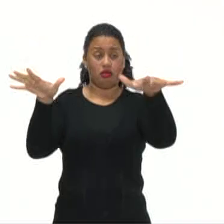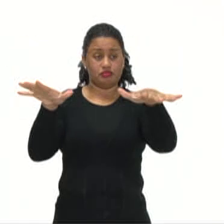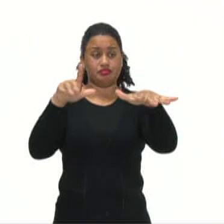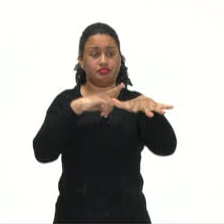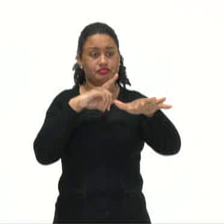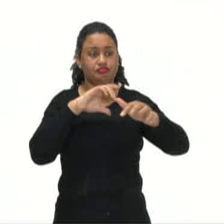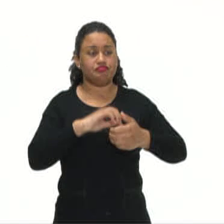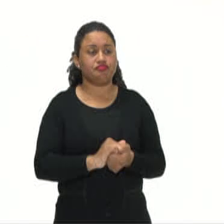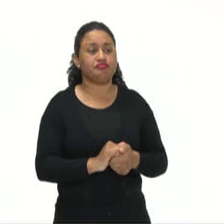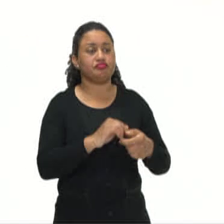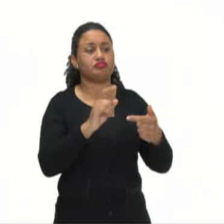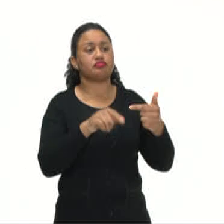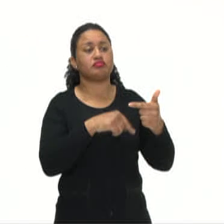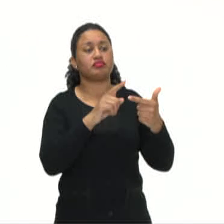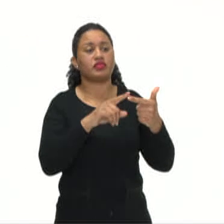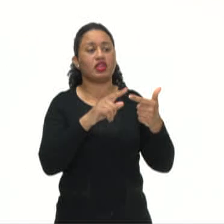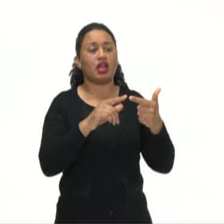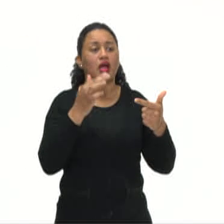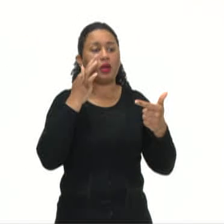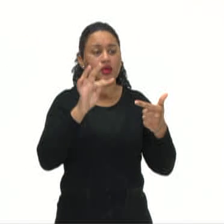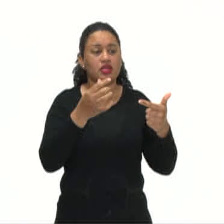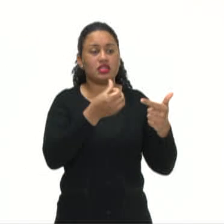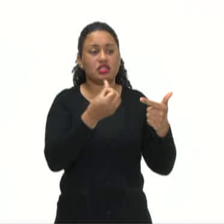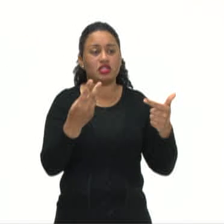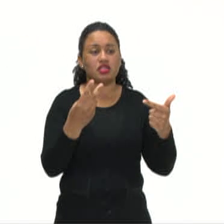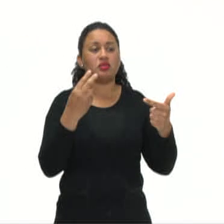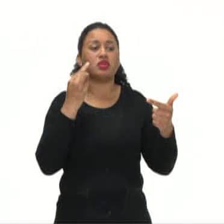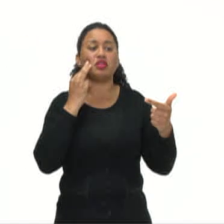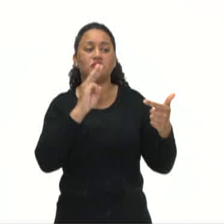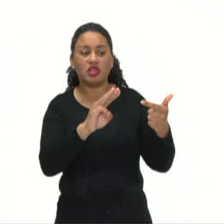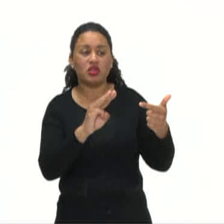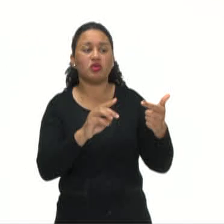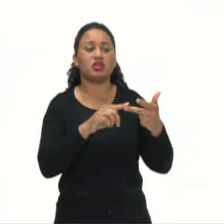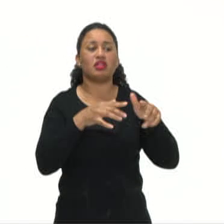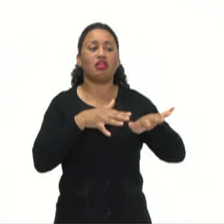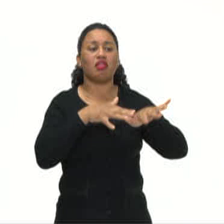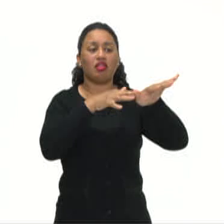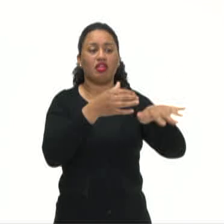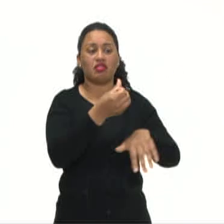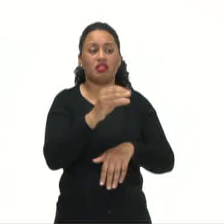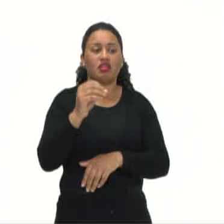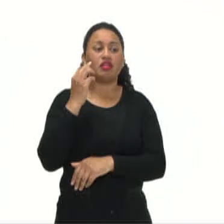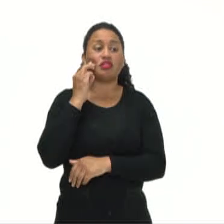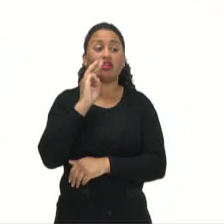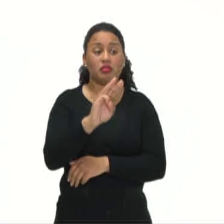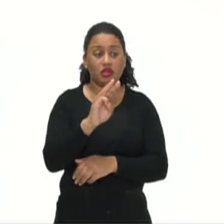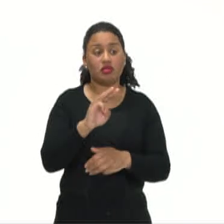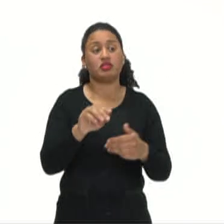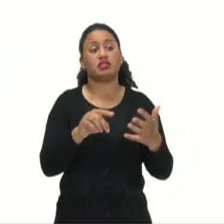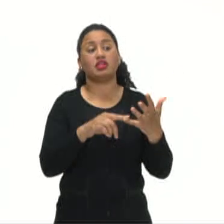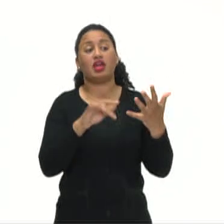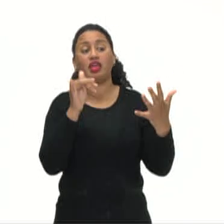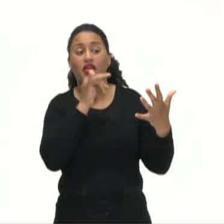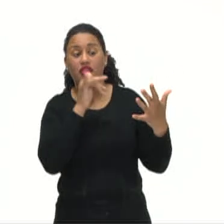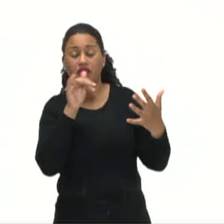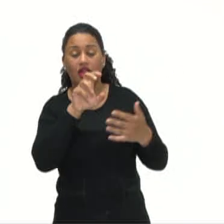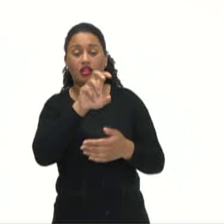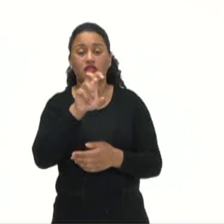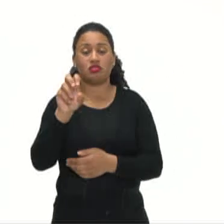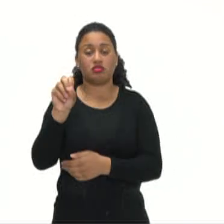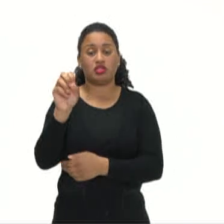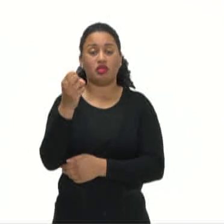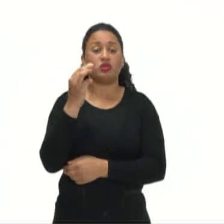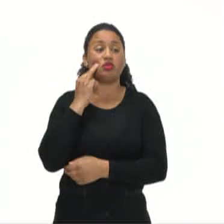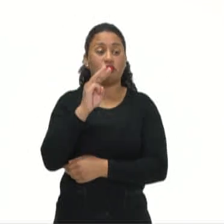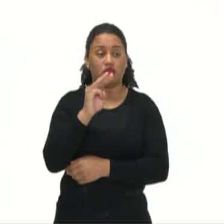A França, com 62 milhões de habitantes, Reino Unido com 60 milhões de habitantes e a Itália com 58 milhões de